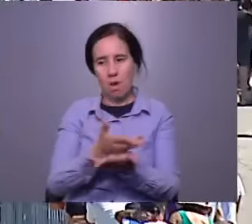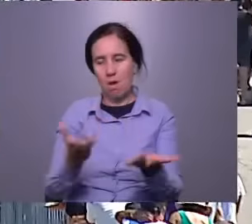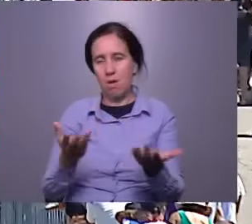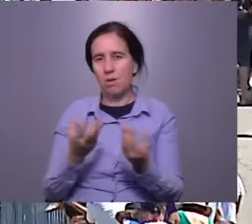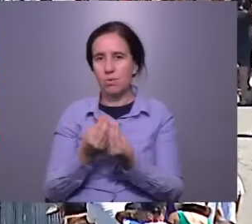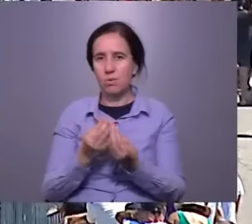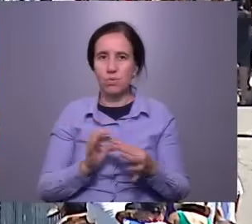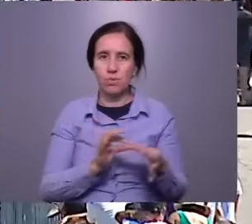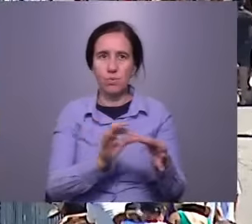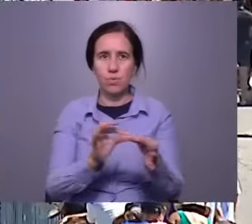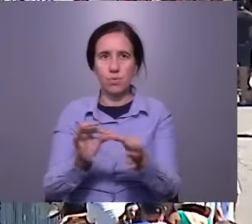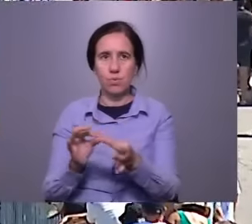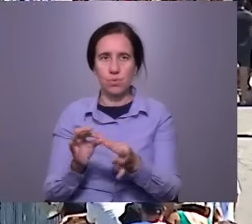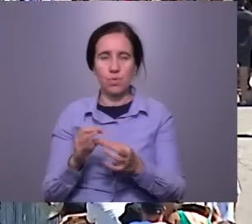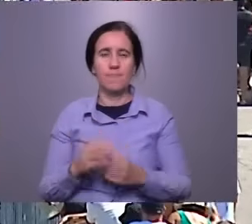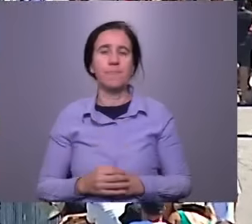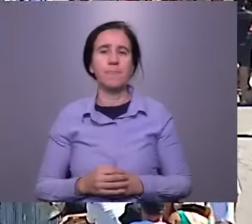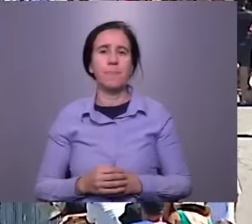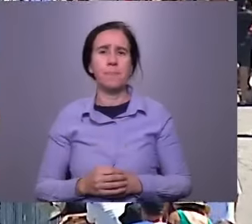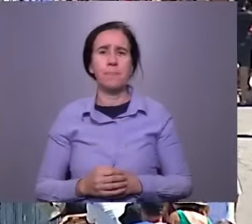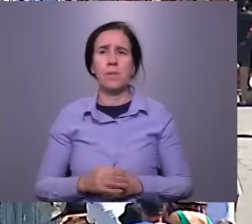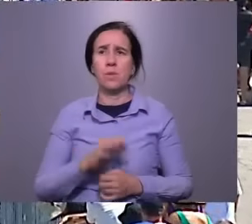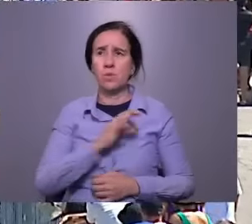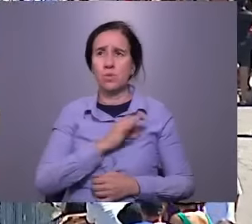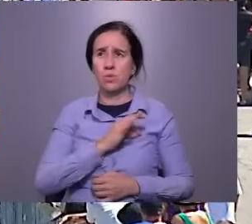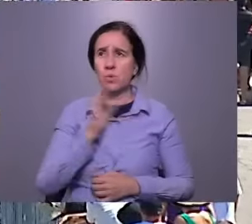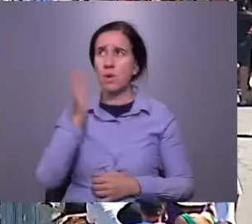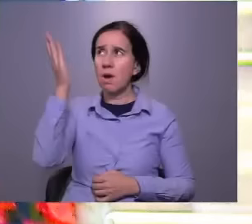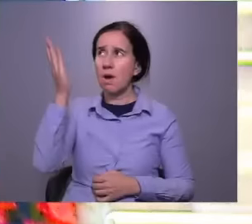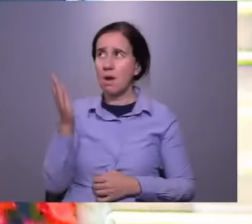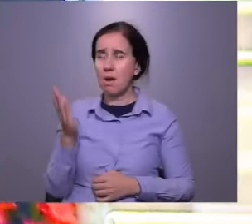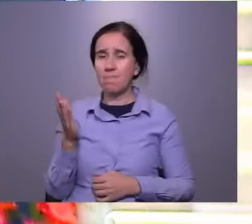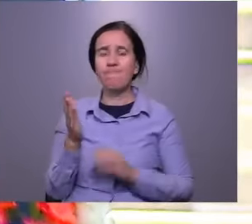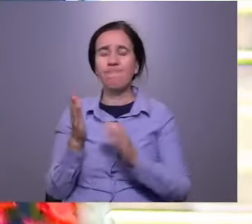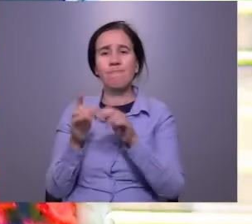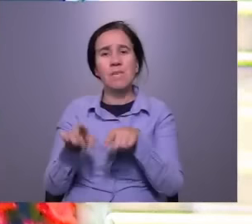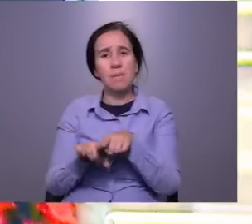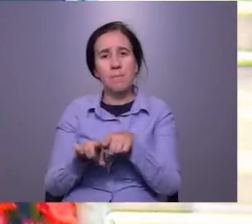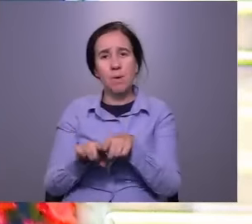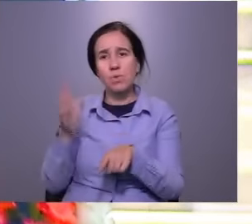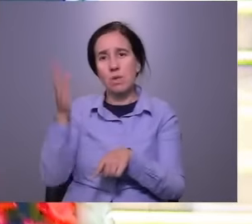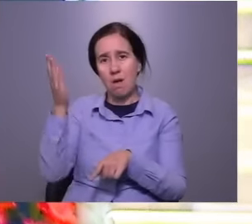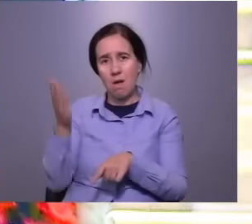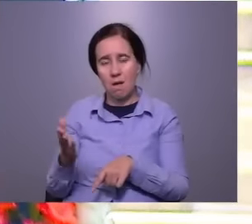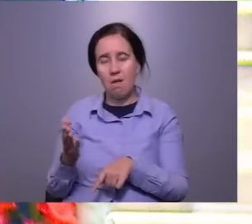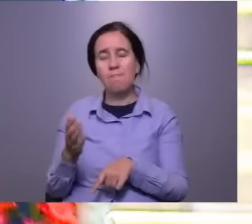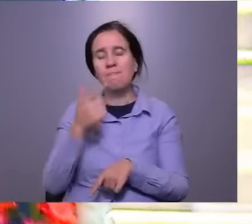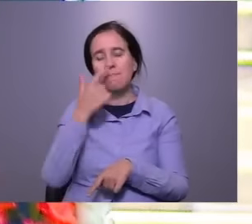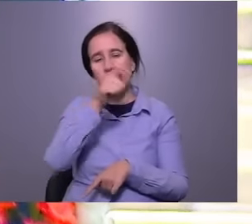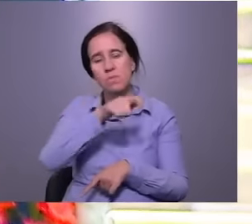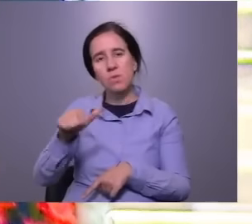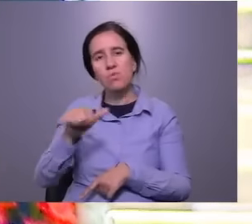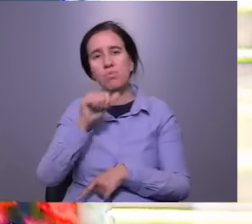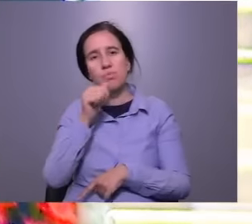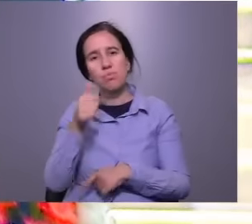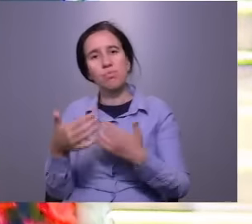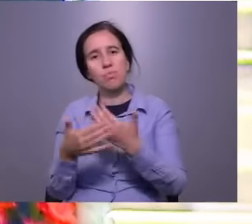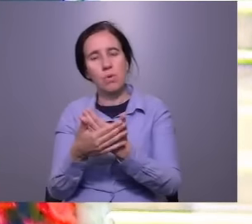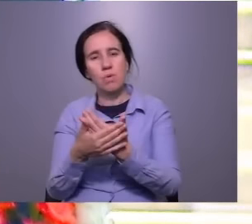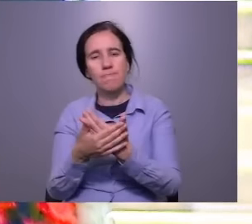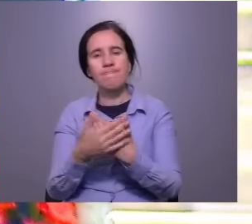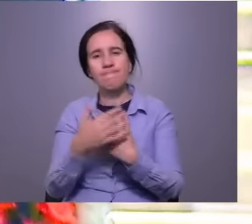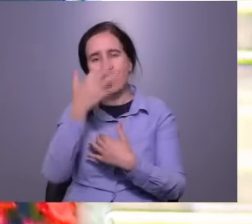comunhão com o nosso Papa Francisco, o nosso Bispo José e todos os ministros